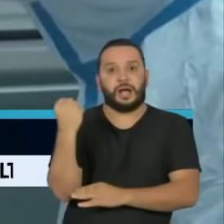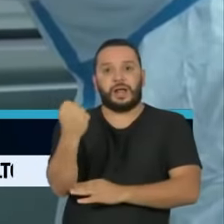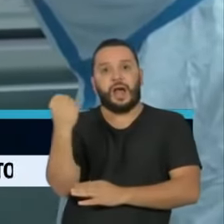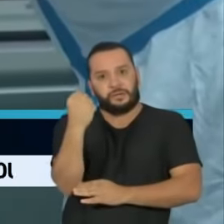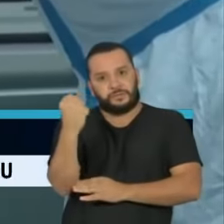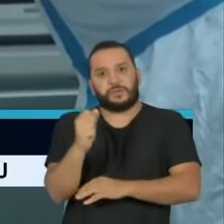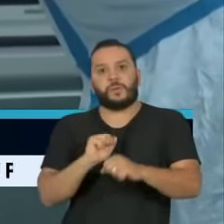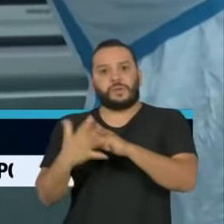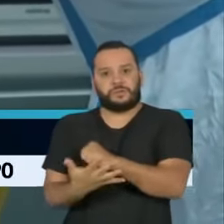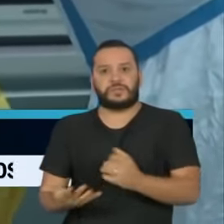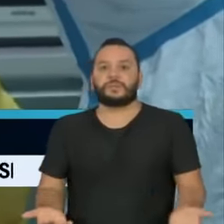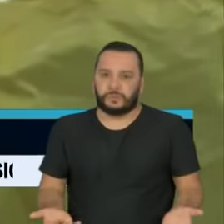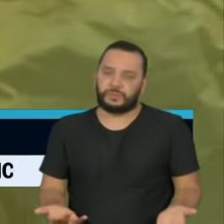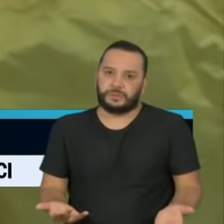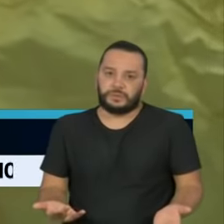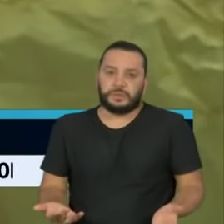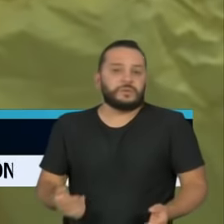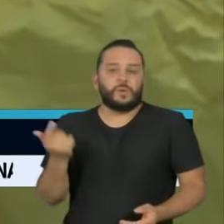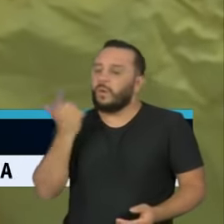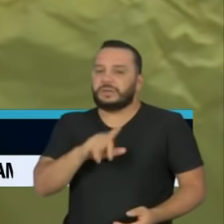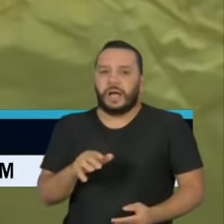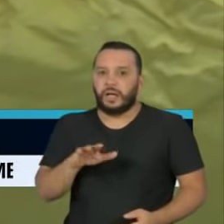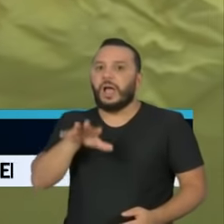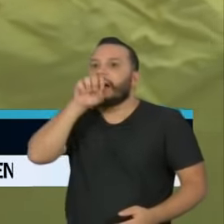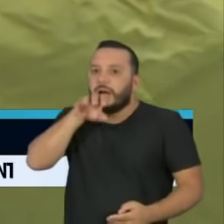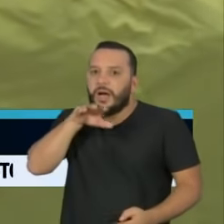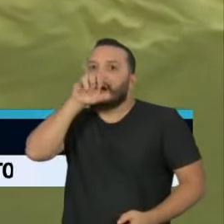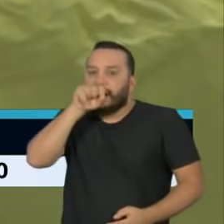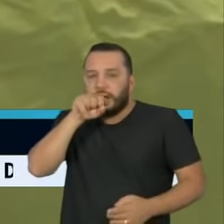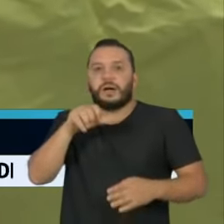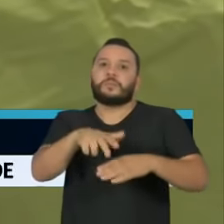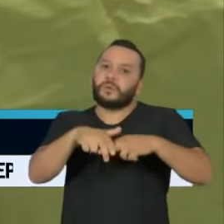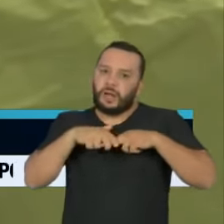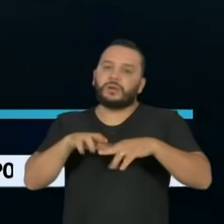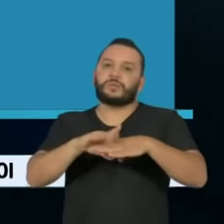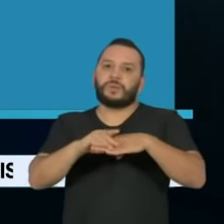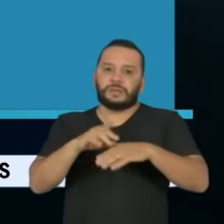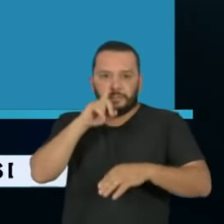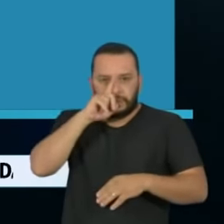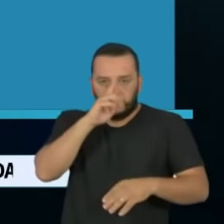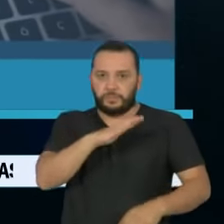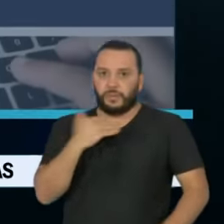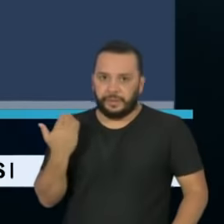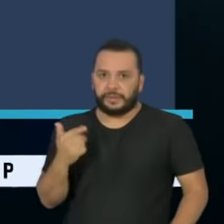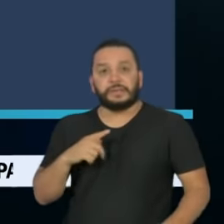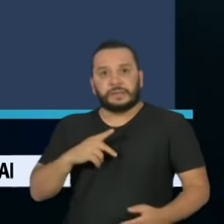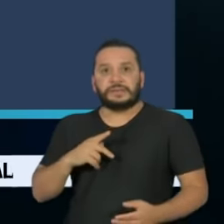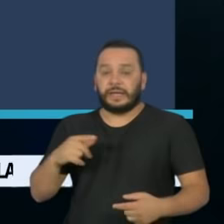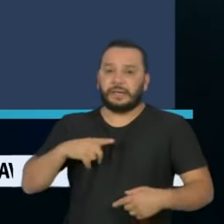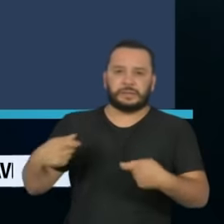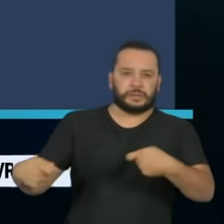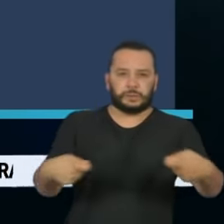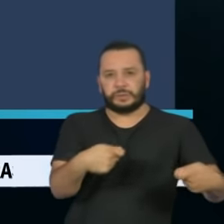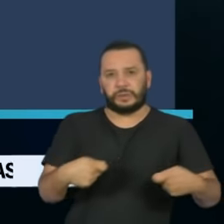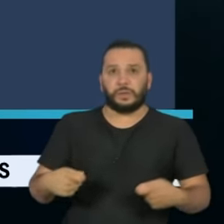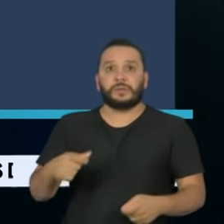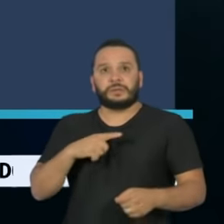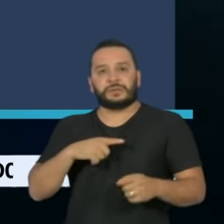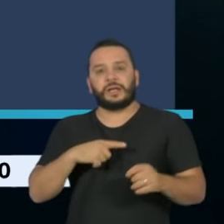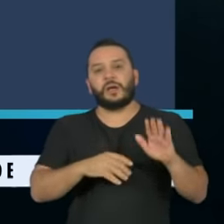coronavírus, que não conseguem respirar por causa da doença e correm sério risco de morrer. No centro da discussão está este